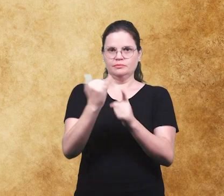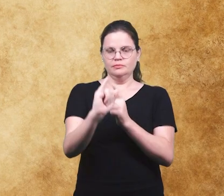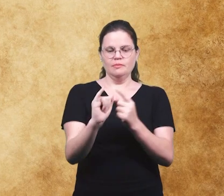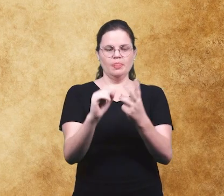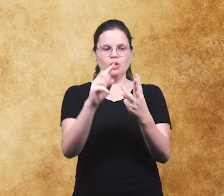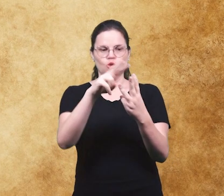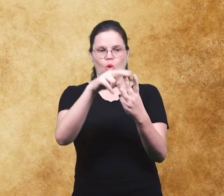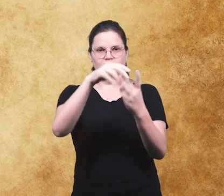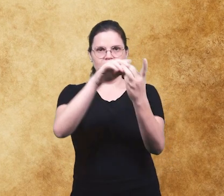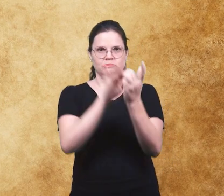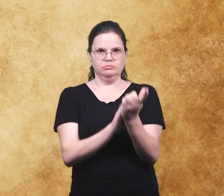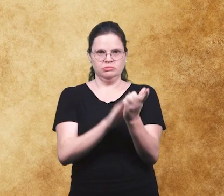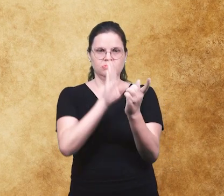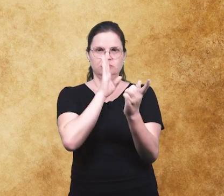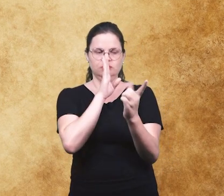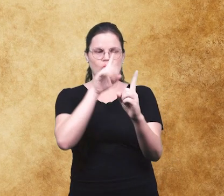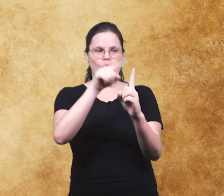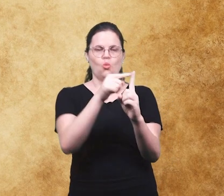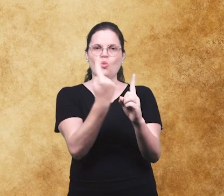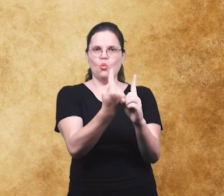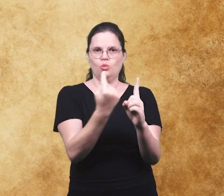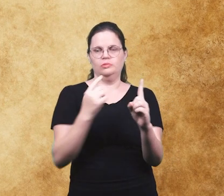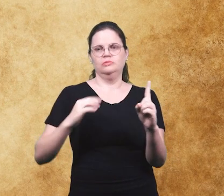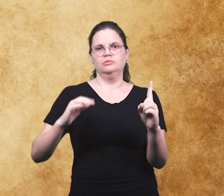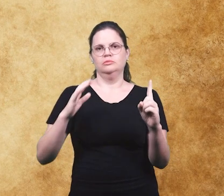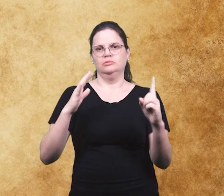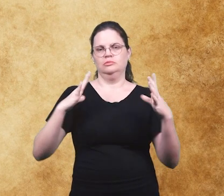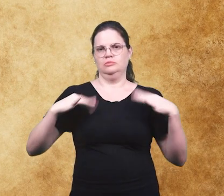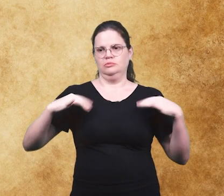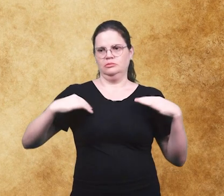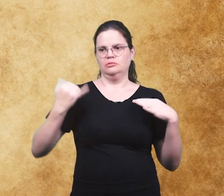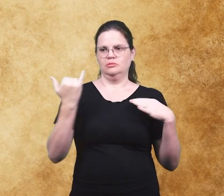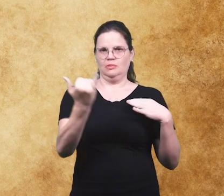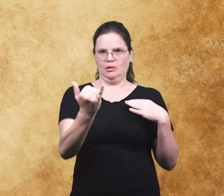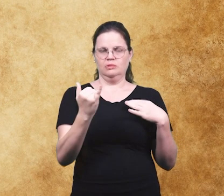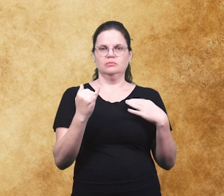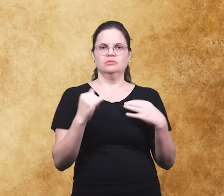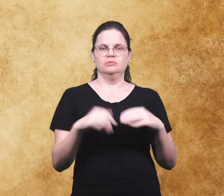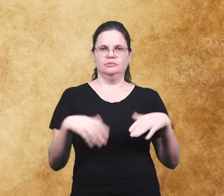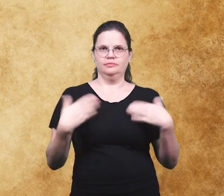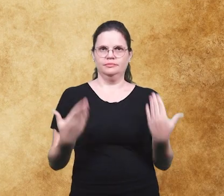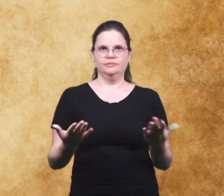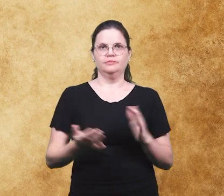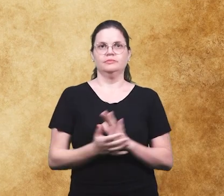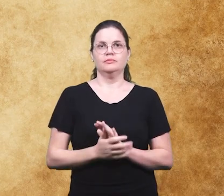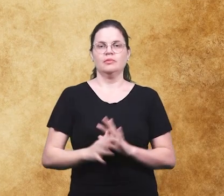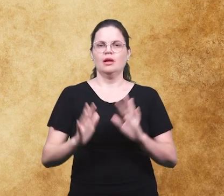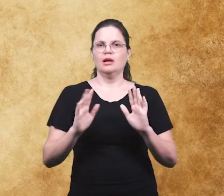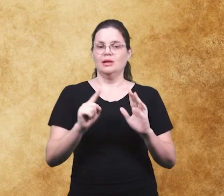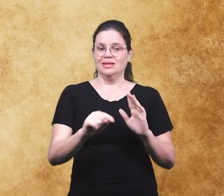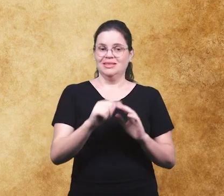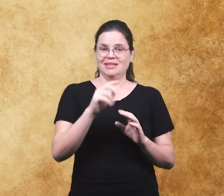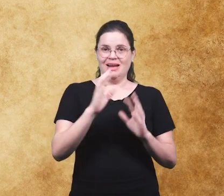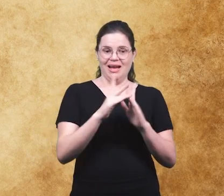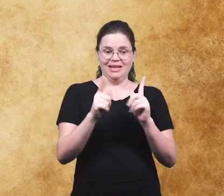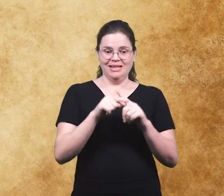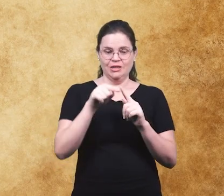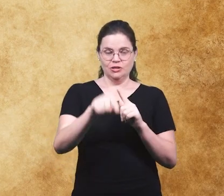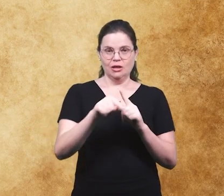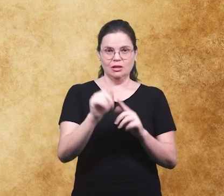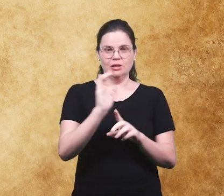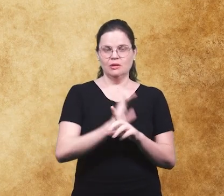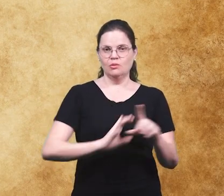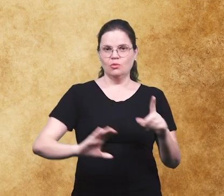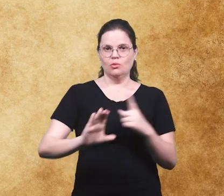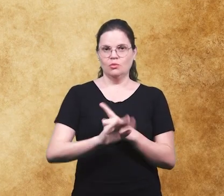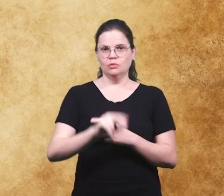calava, falava sozinho. Ou seja, a igreja, em 56 depois de Cristo, nos cultos